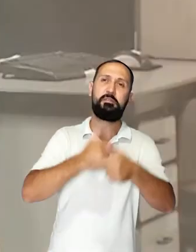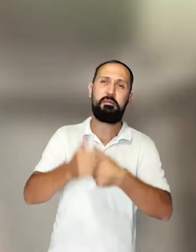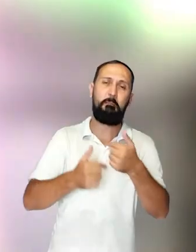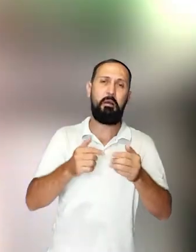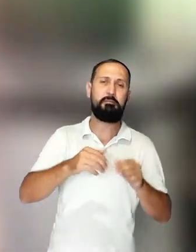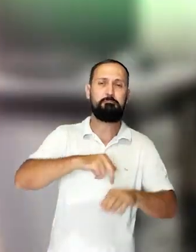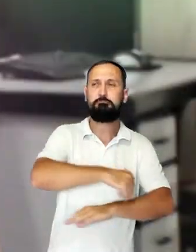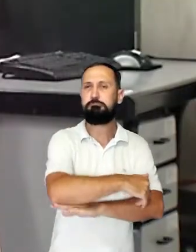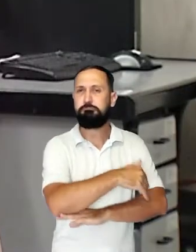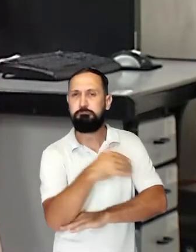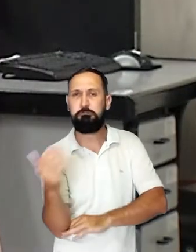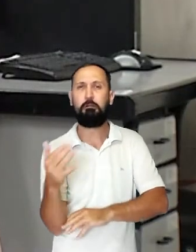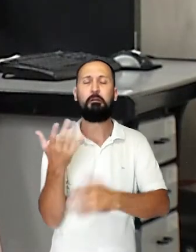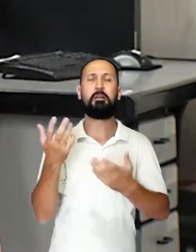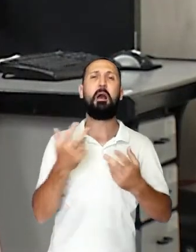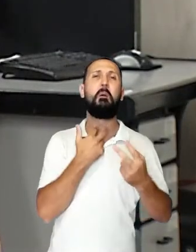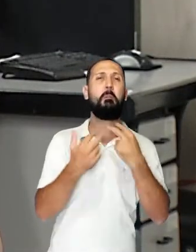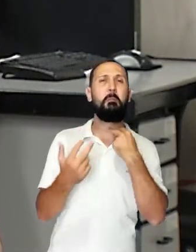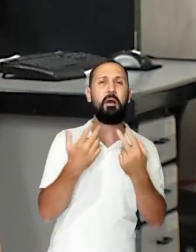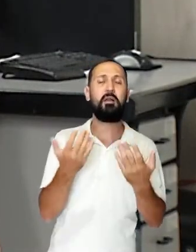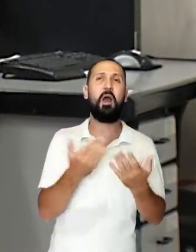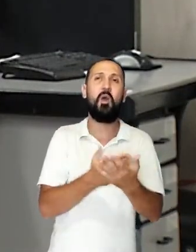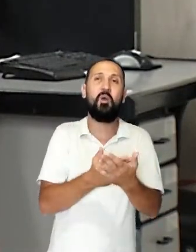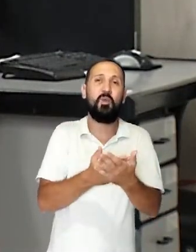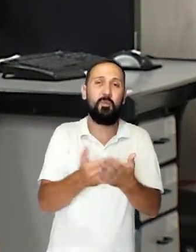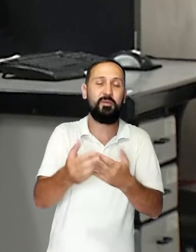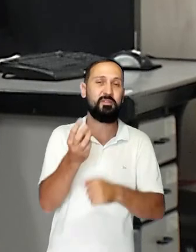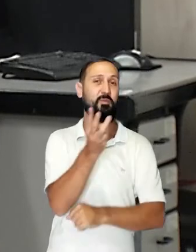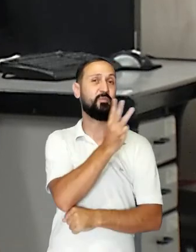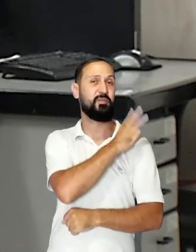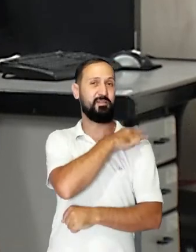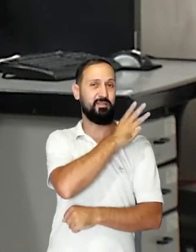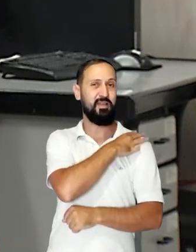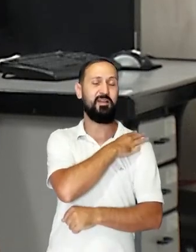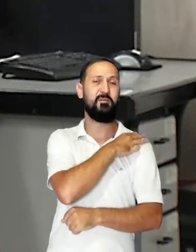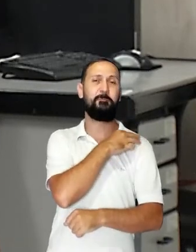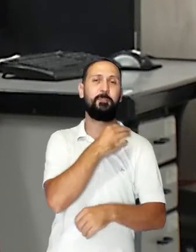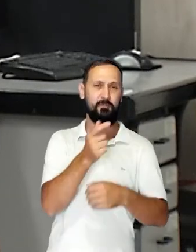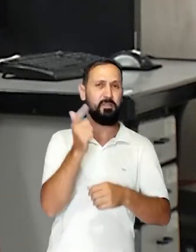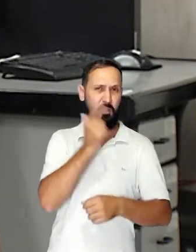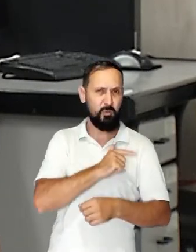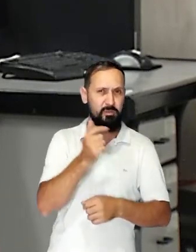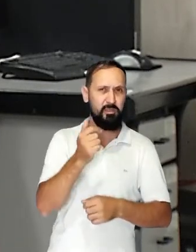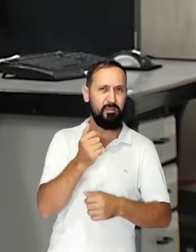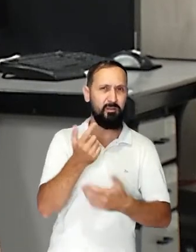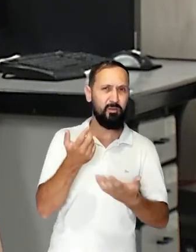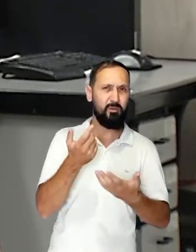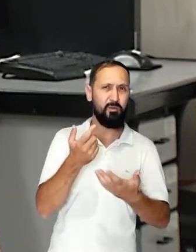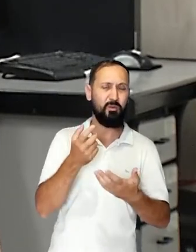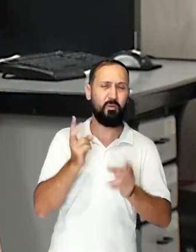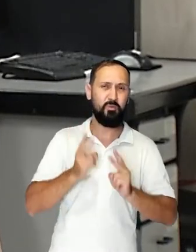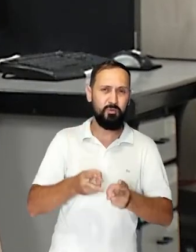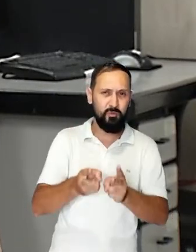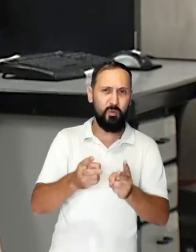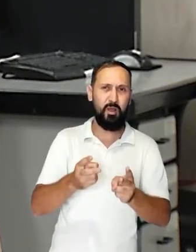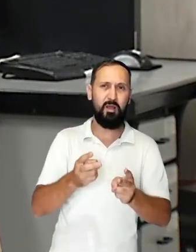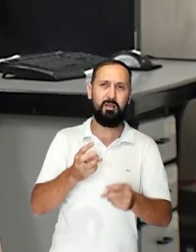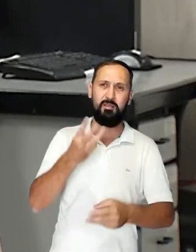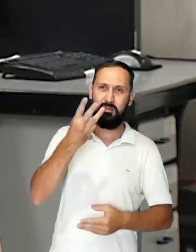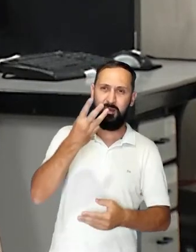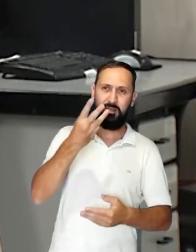muitas atividades durante o dia a dia, está indo em breve para o 3º ano, está conseguindo